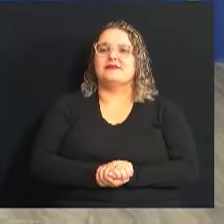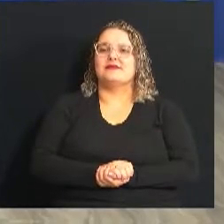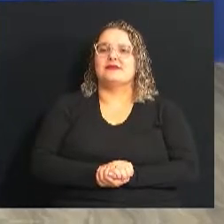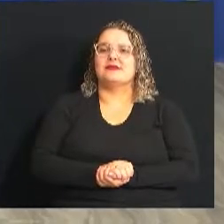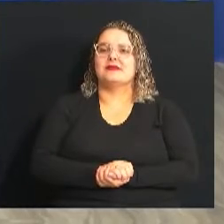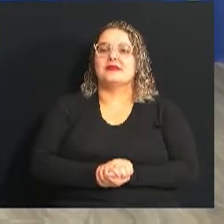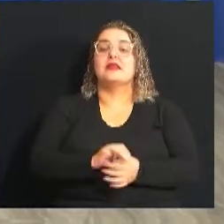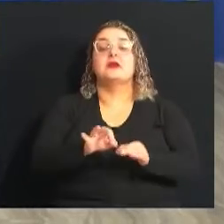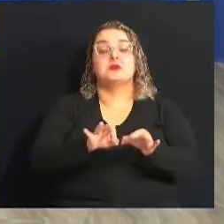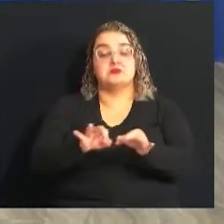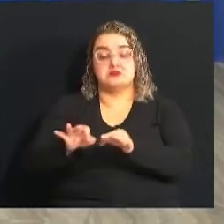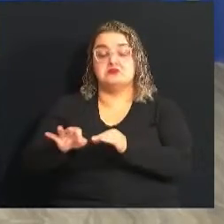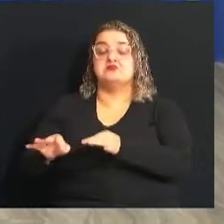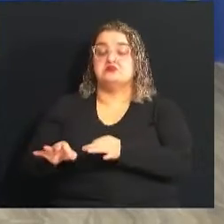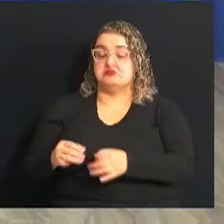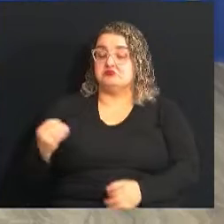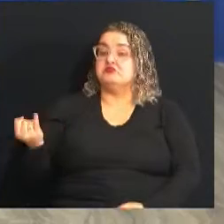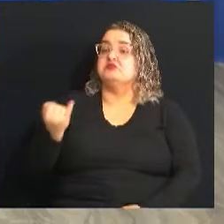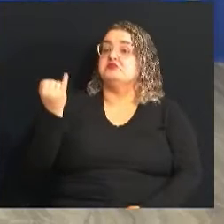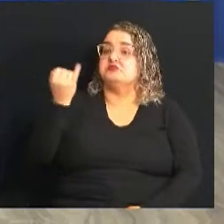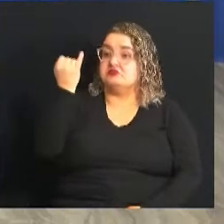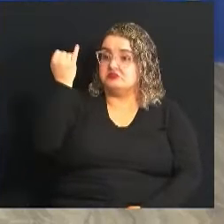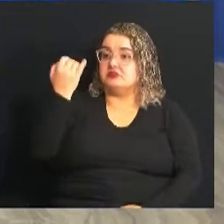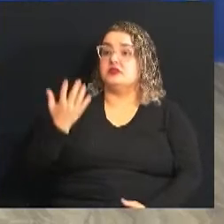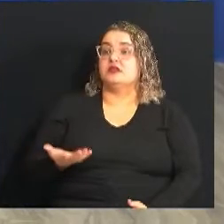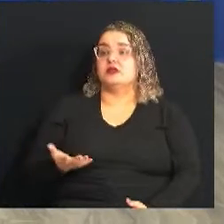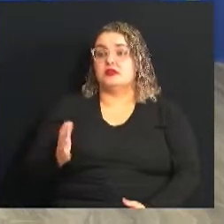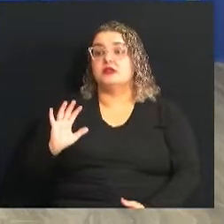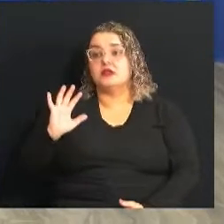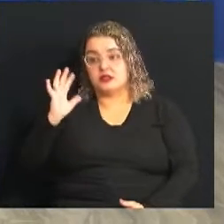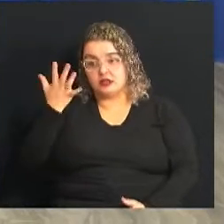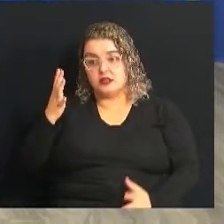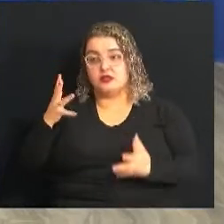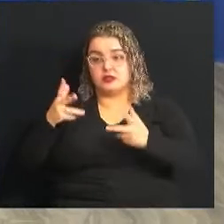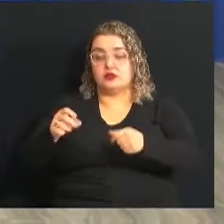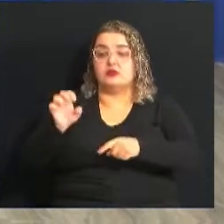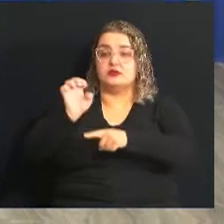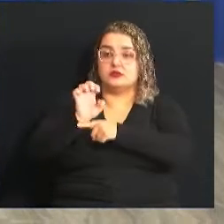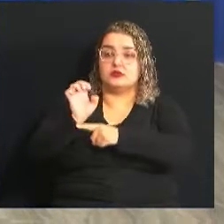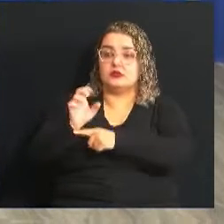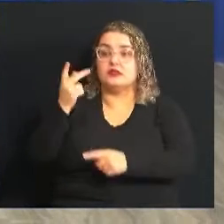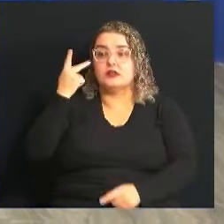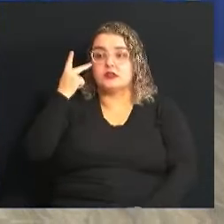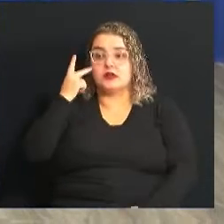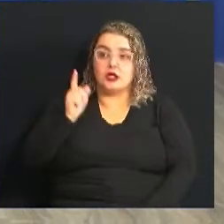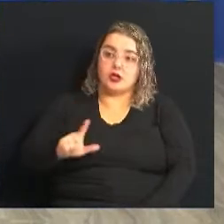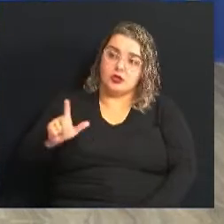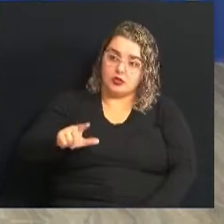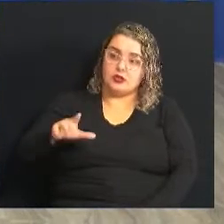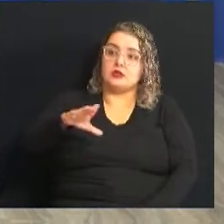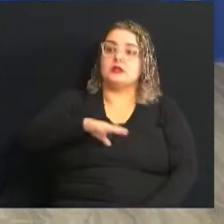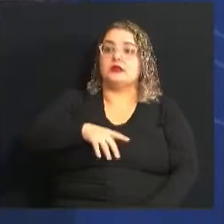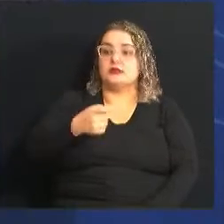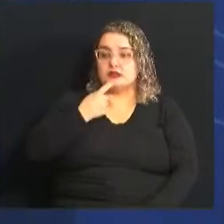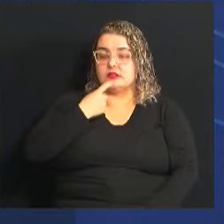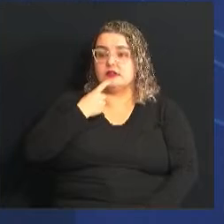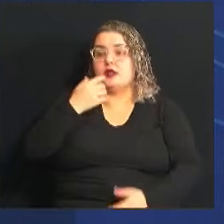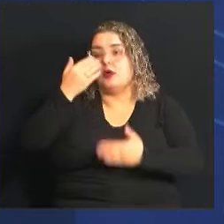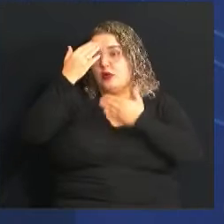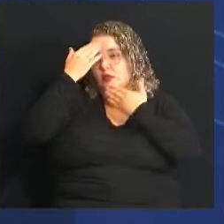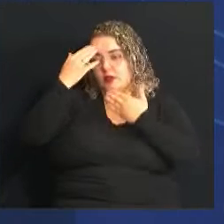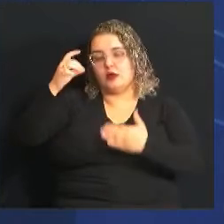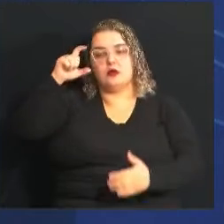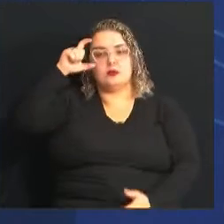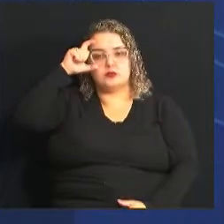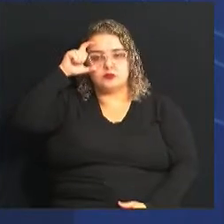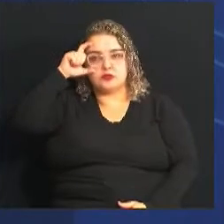Programa realmente importantíssimo, né, que acontece em todo o estado de São Paulo e claro que aqui na cidade de Campinas também. Então, muito obrigado, Michel